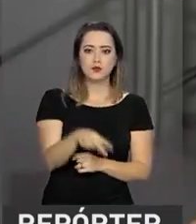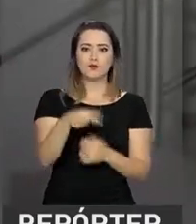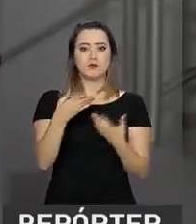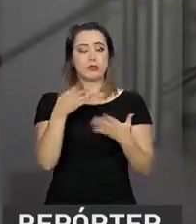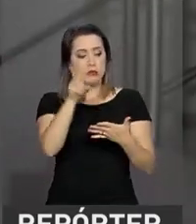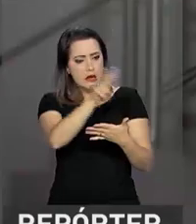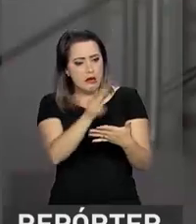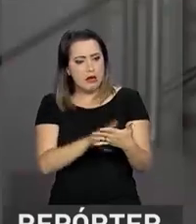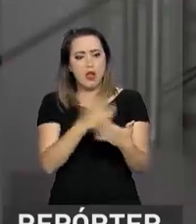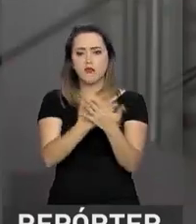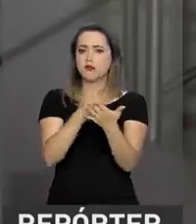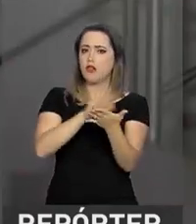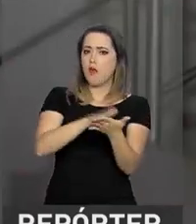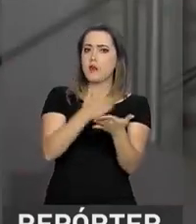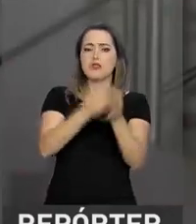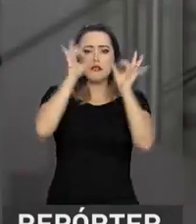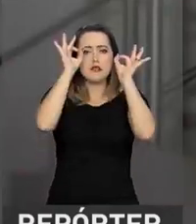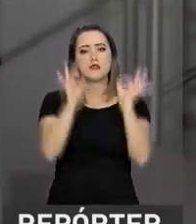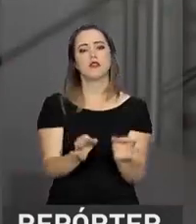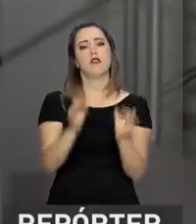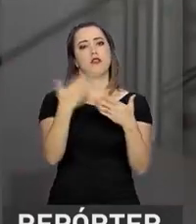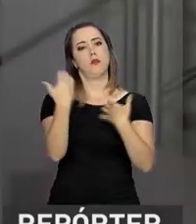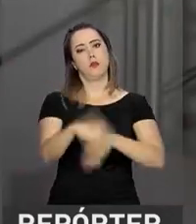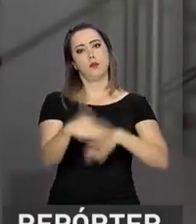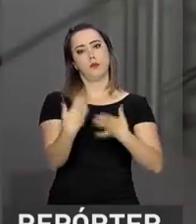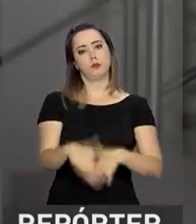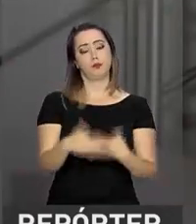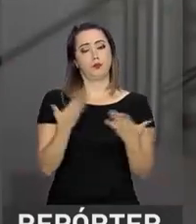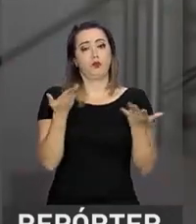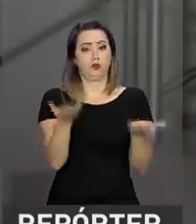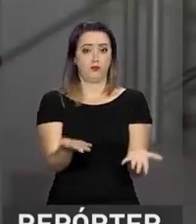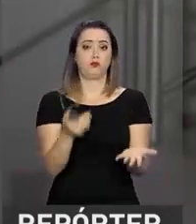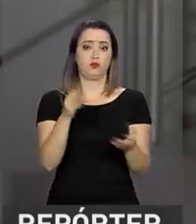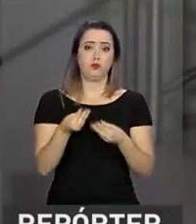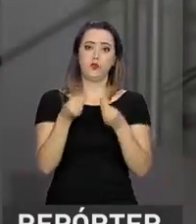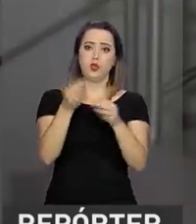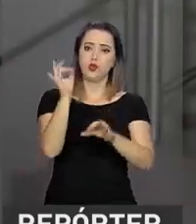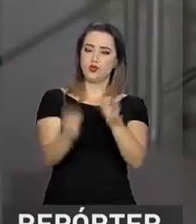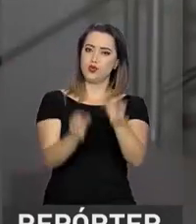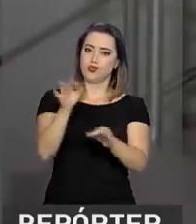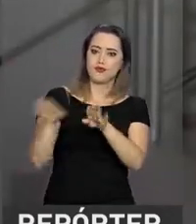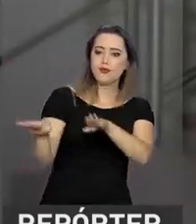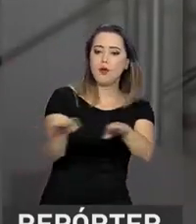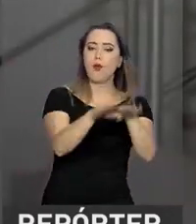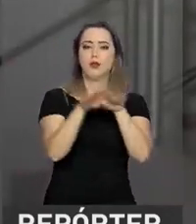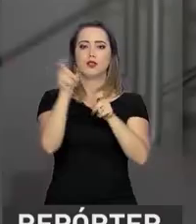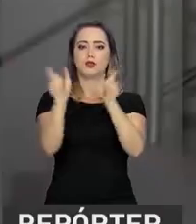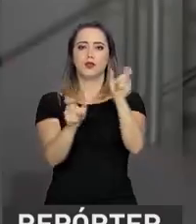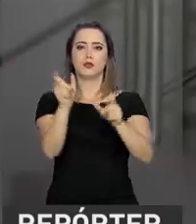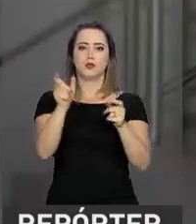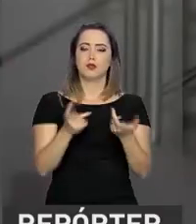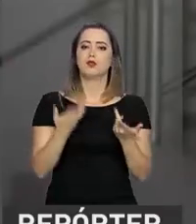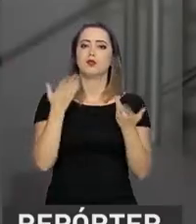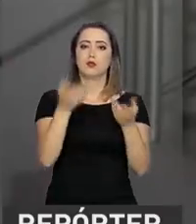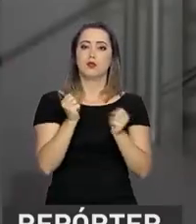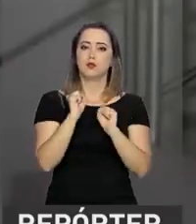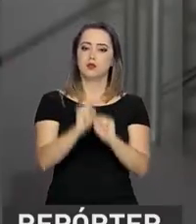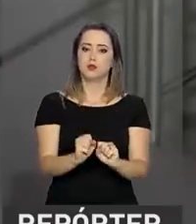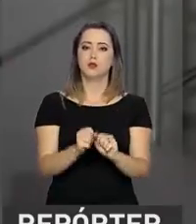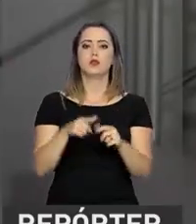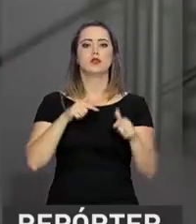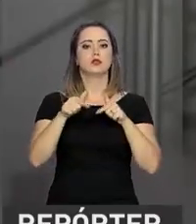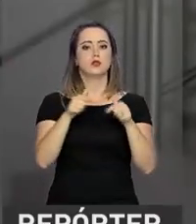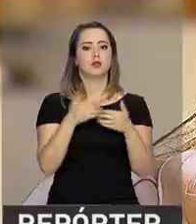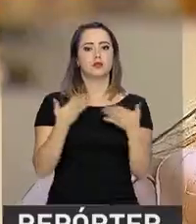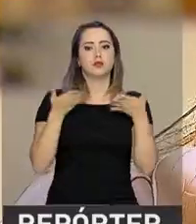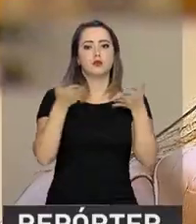ver, ler, interpretar a prova da forma mais adequada. Ou seja, trazendo justiça a essas pessoas, trazendo a possibilidade de efetivamente